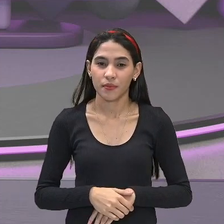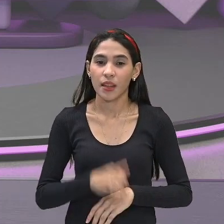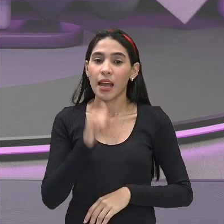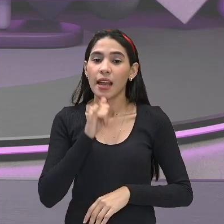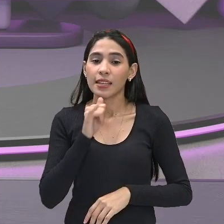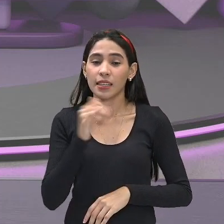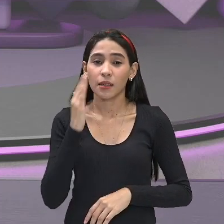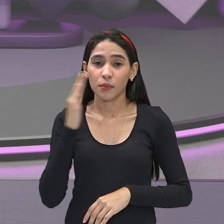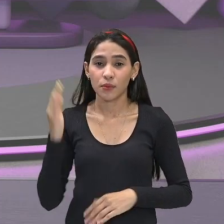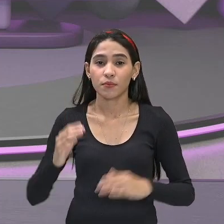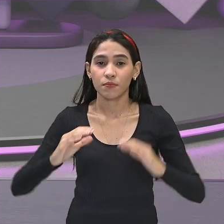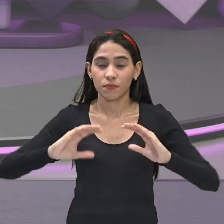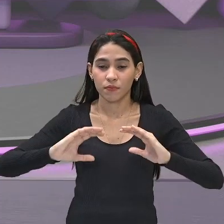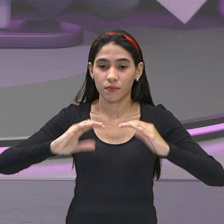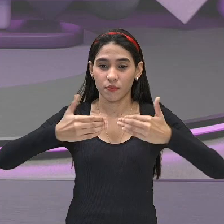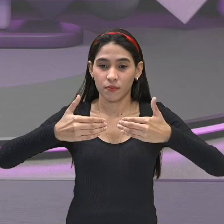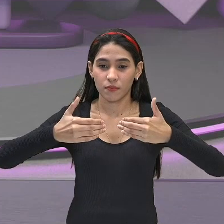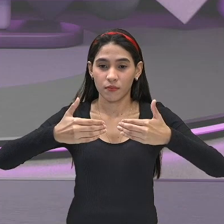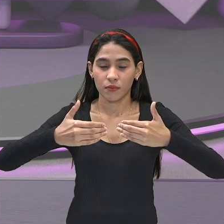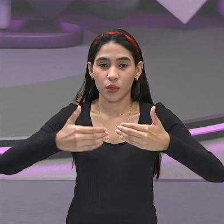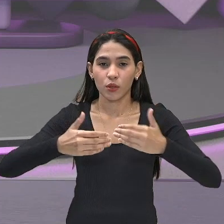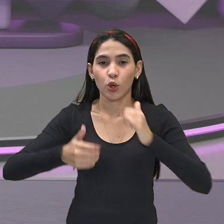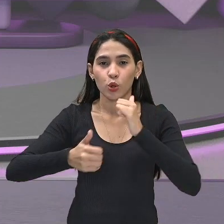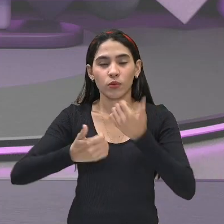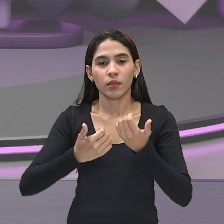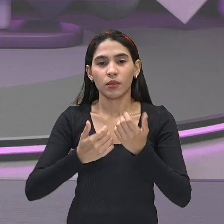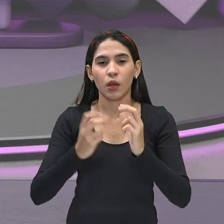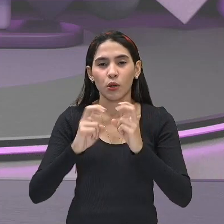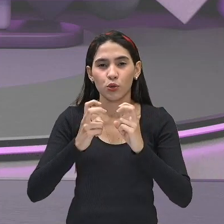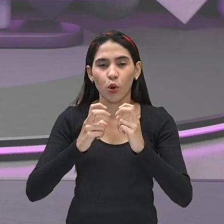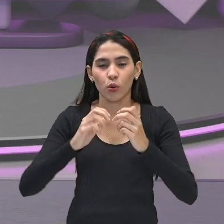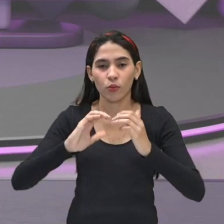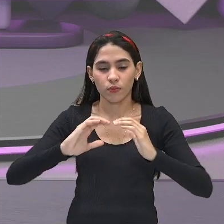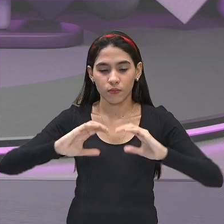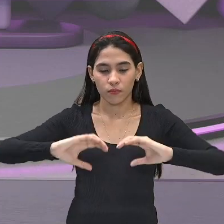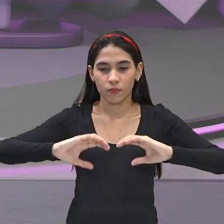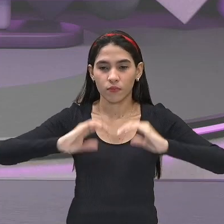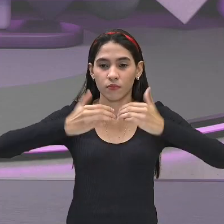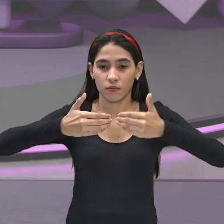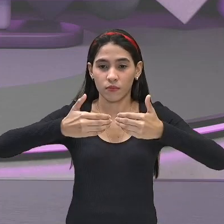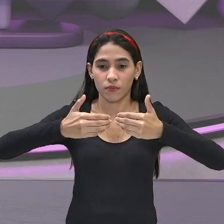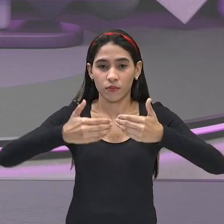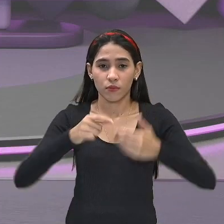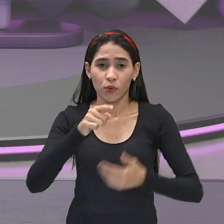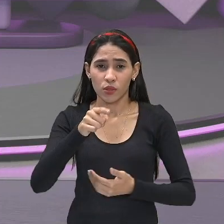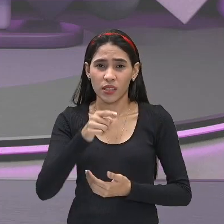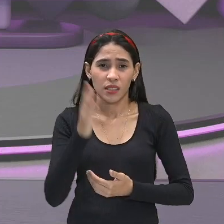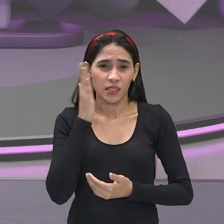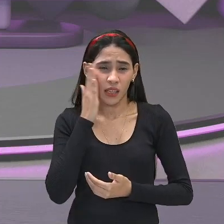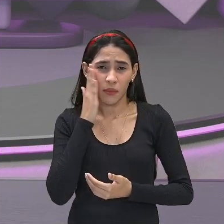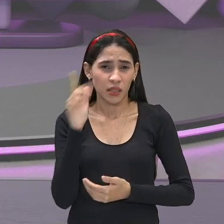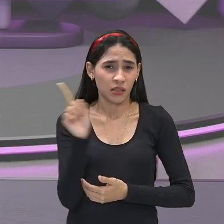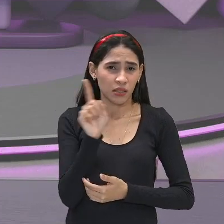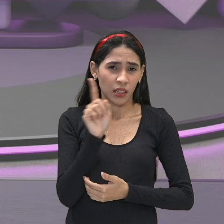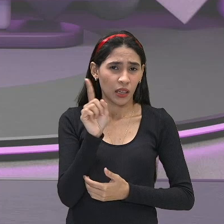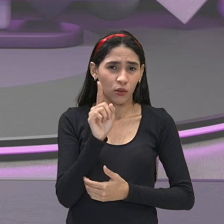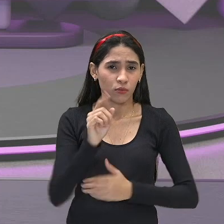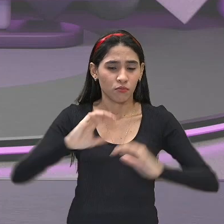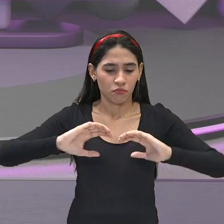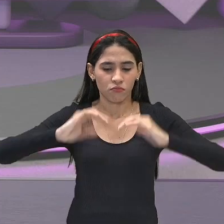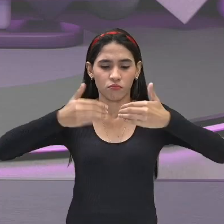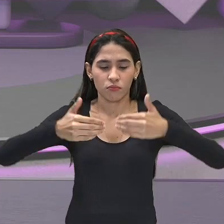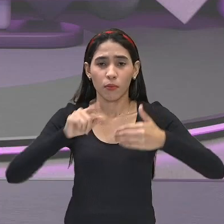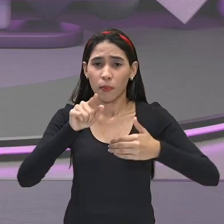interessante que é o dominó, né? Você pode não saber jogar dominó, mas você já viu uma pedra